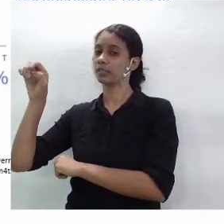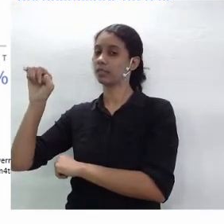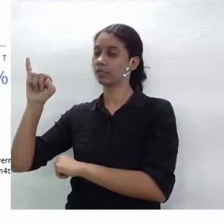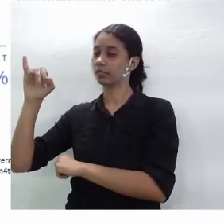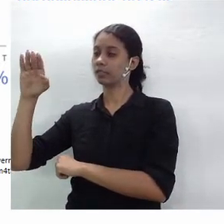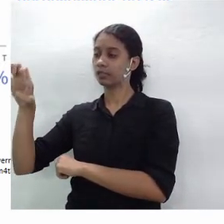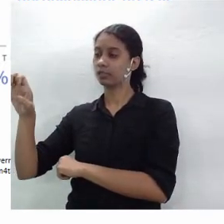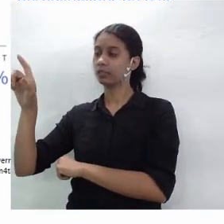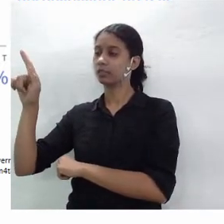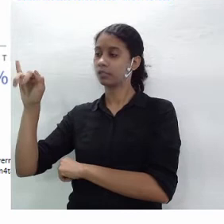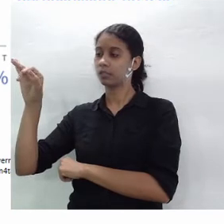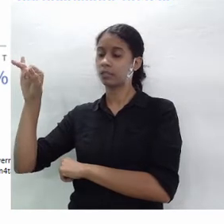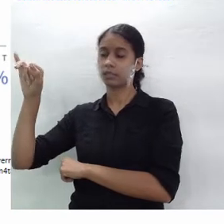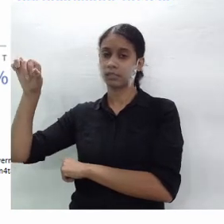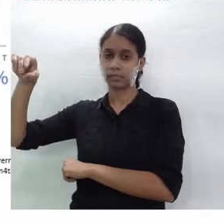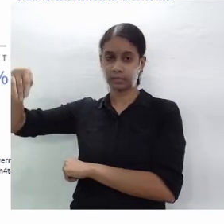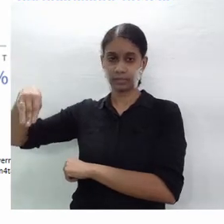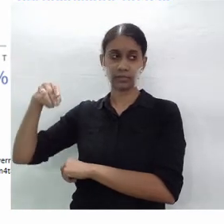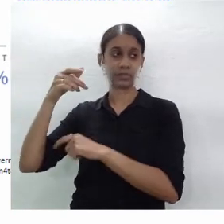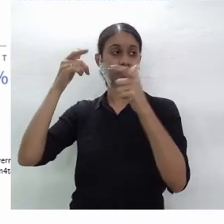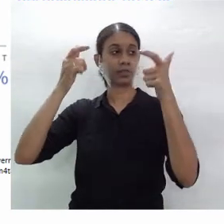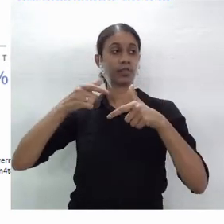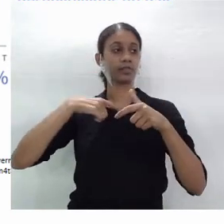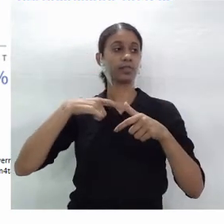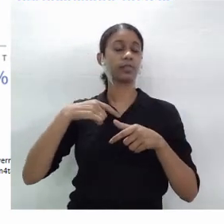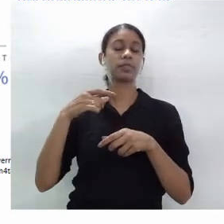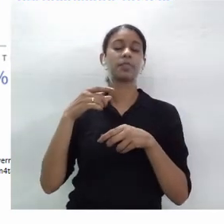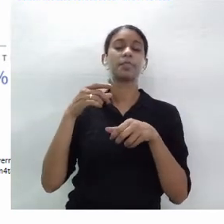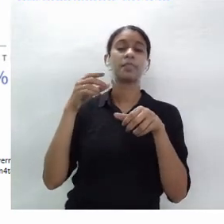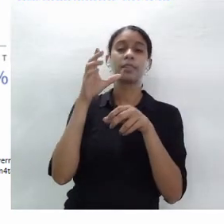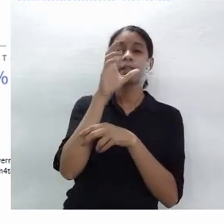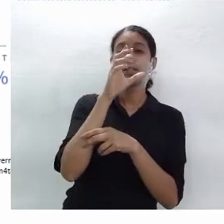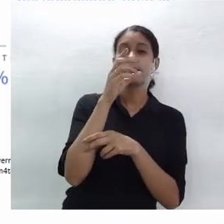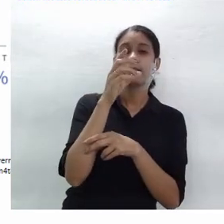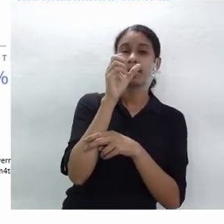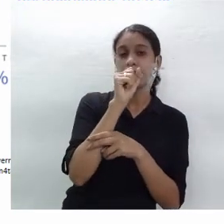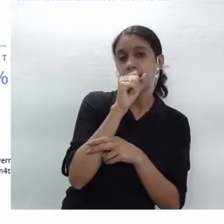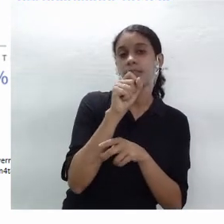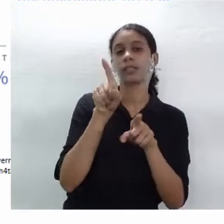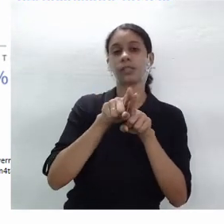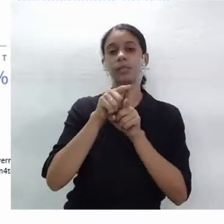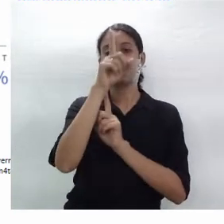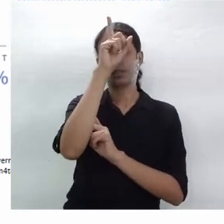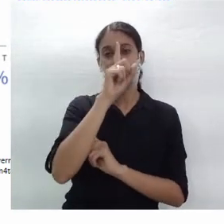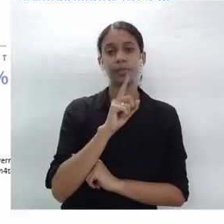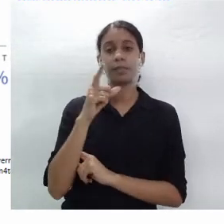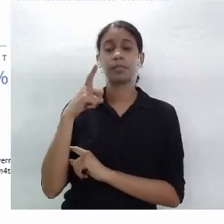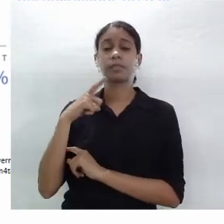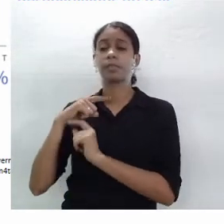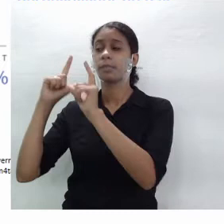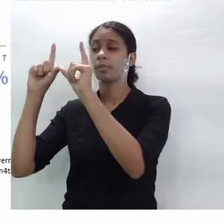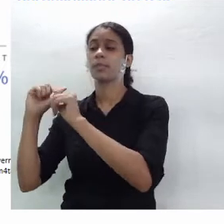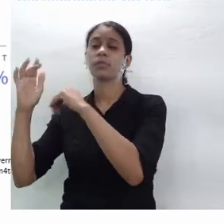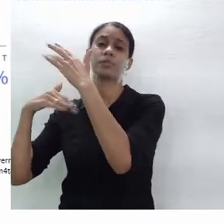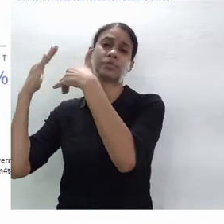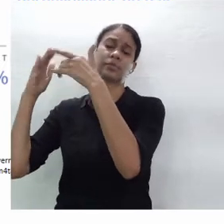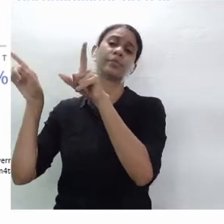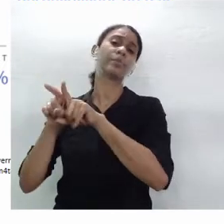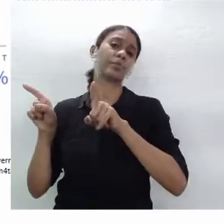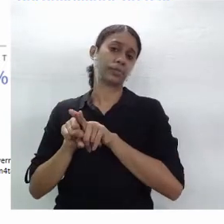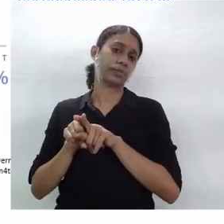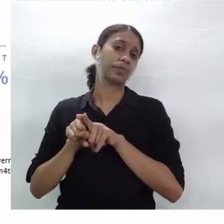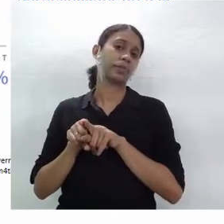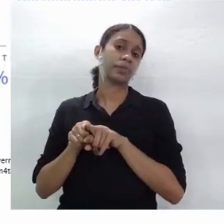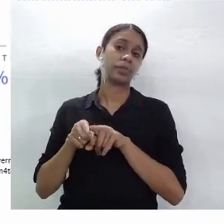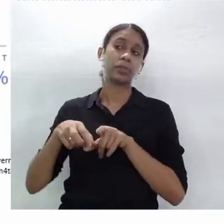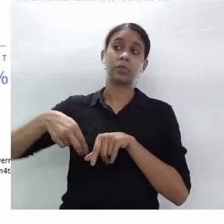Nordeste, ó, onde tem aquelas manchas de laranja e amarelo, onde o índice é menor, é justamente onde tem o menor desenvolvimento. Não é no Norte, porque o